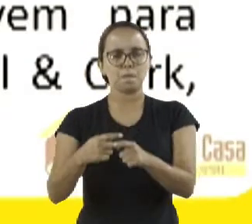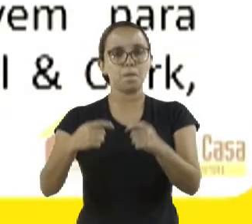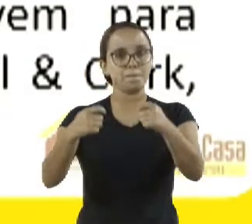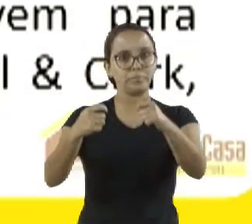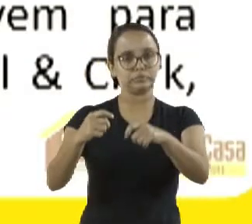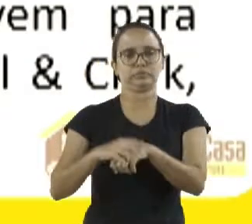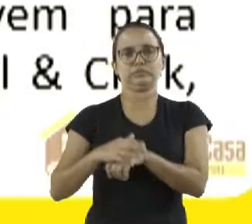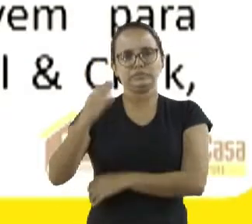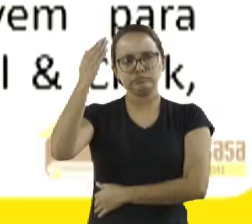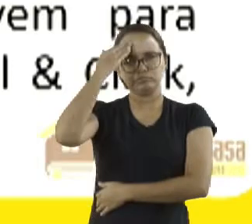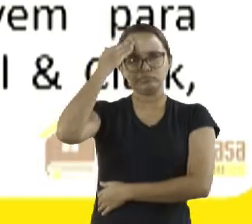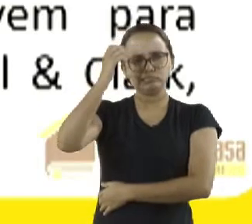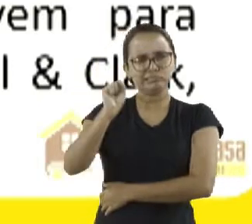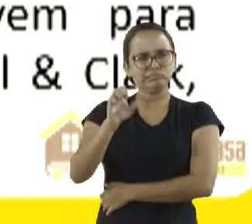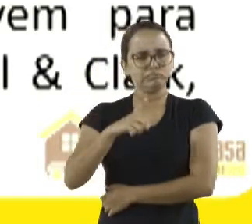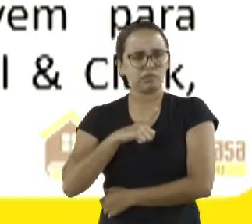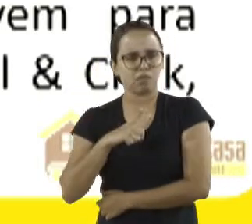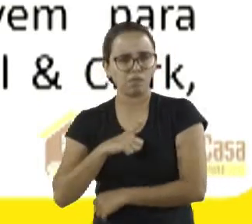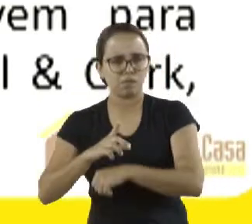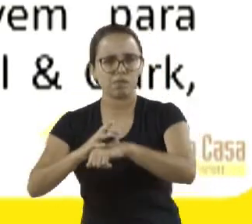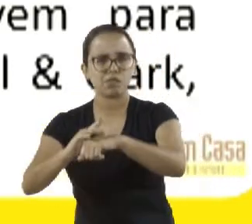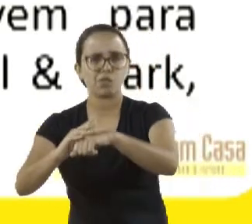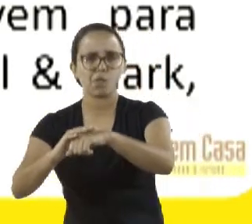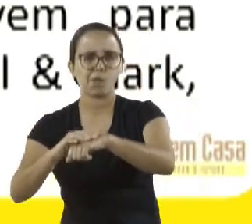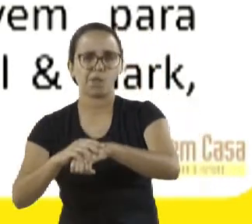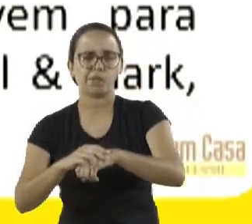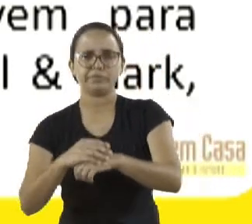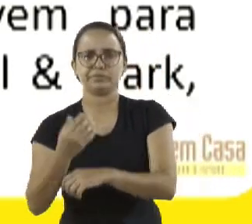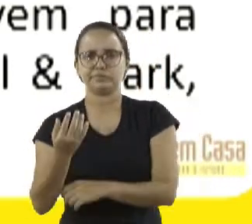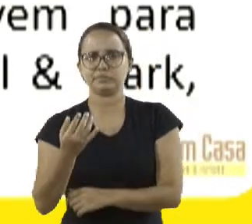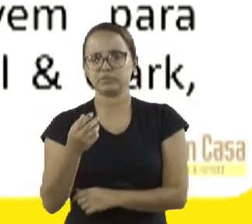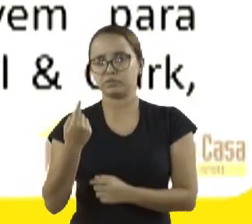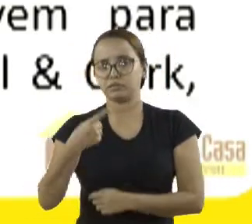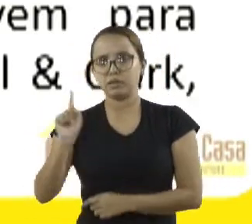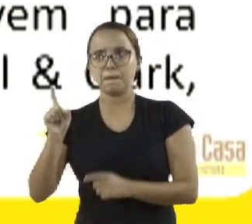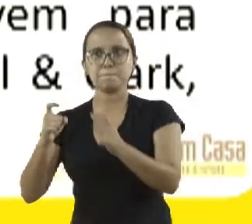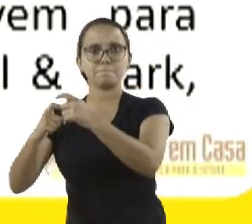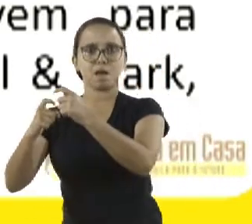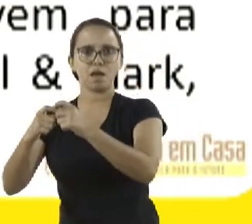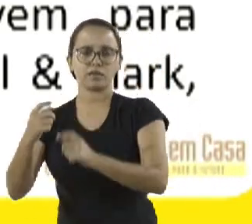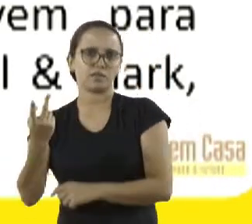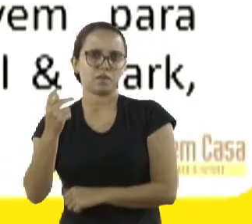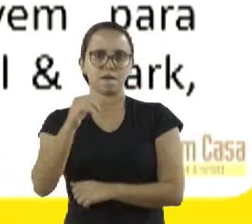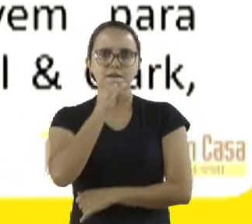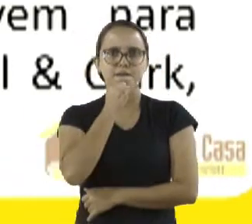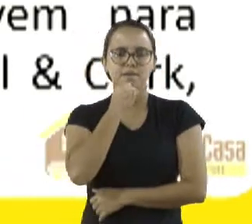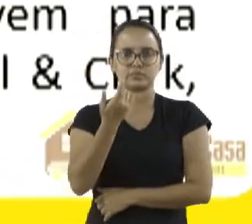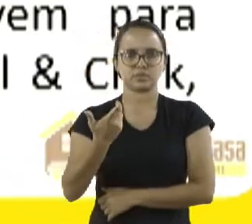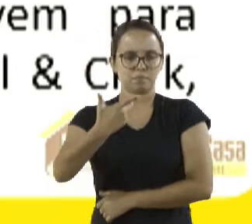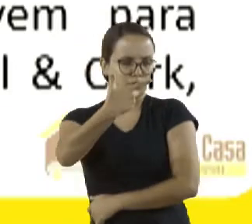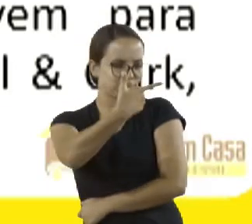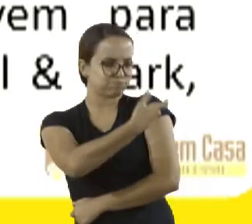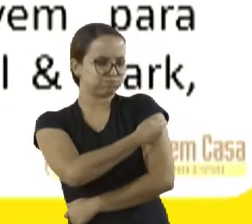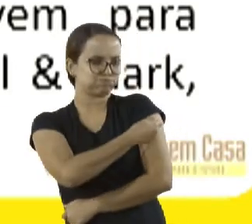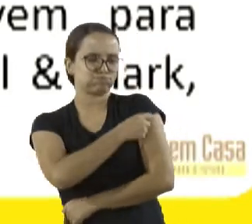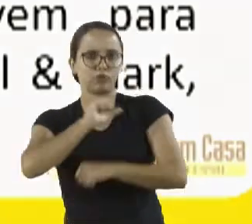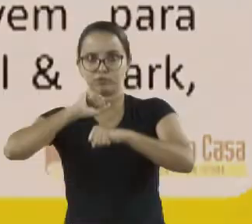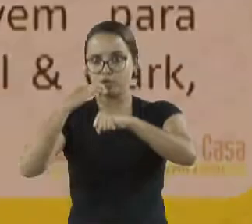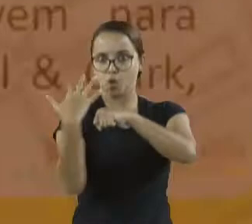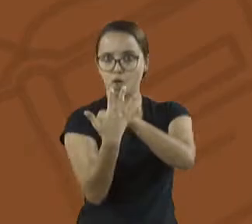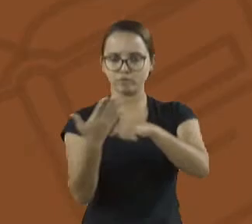doença. Um exemplo que eu coloquei aqui é a vacina. A vacina da Covid é uma forma de prevenir a